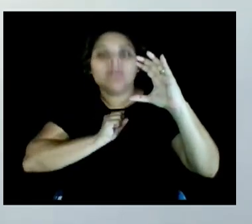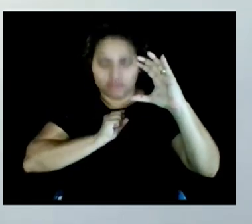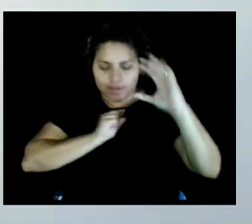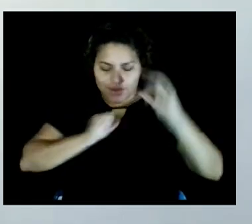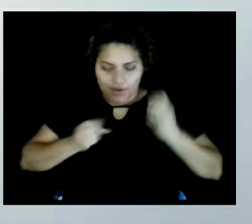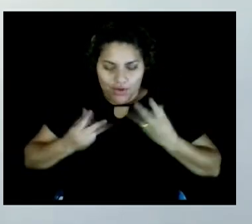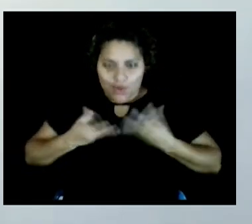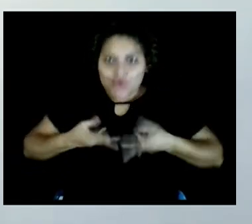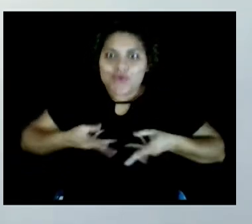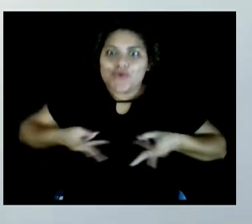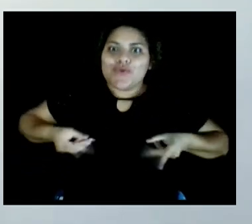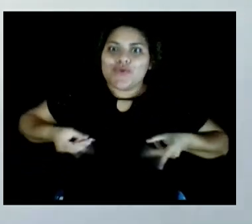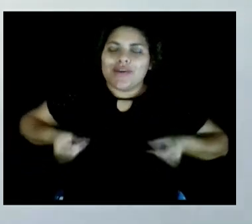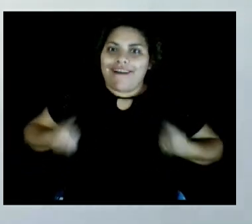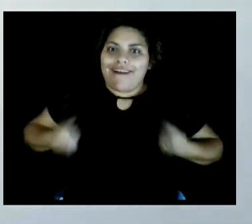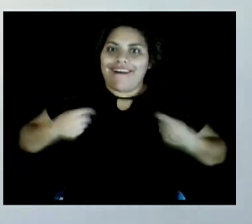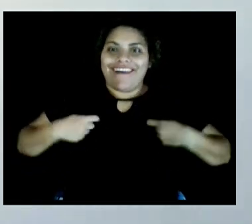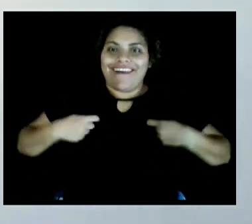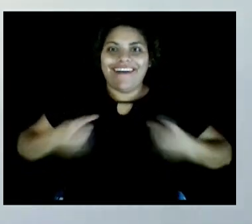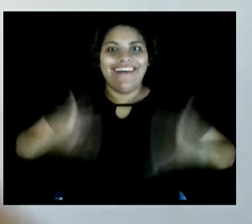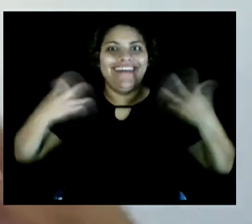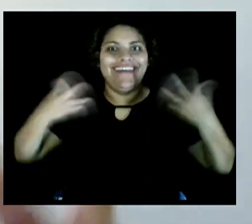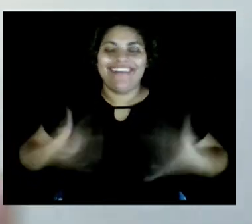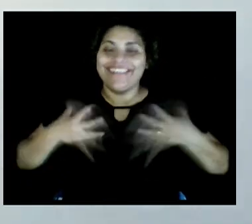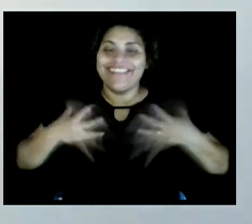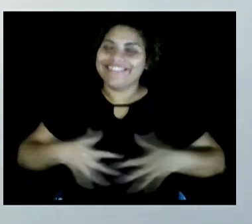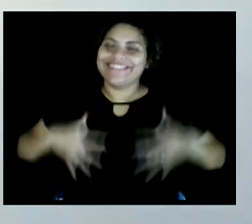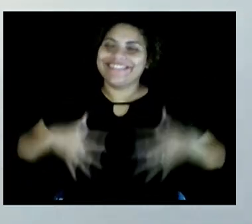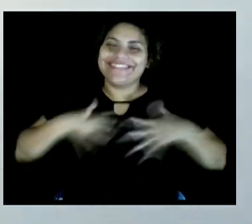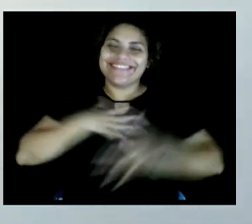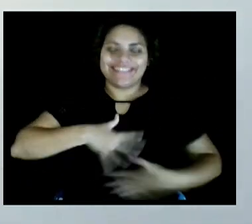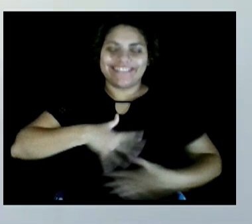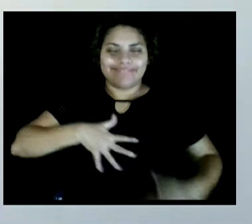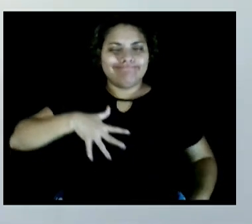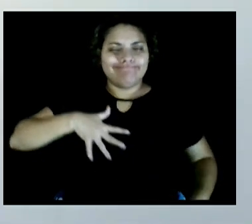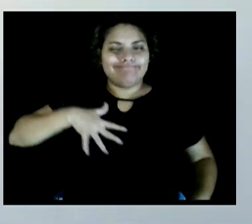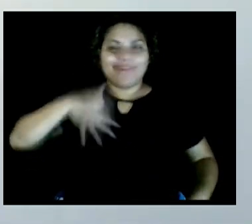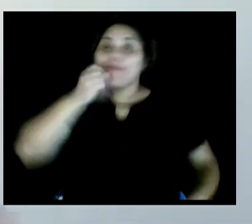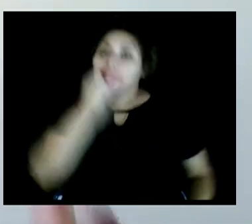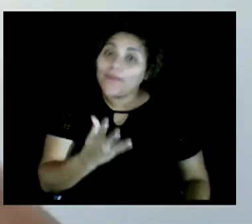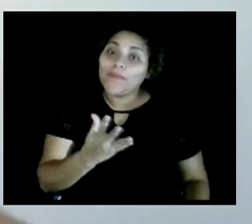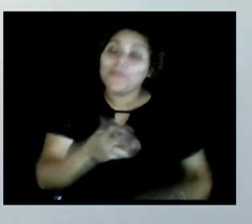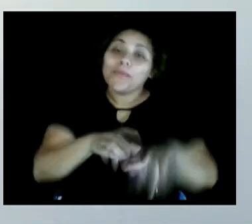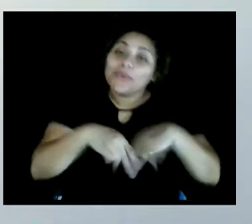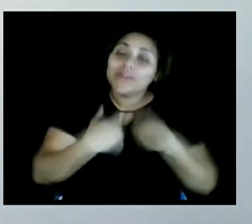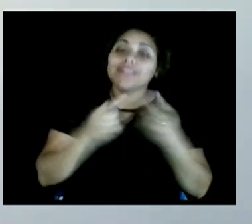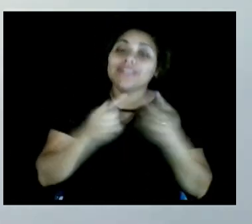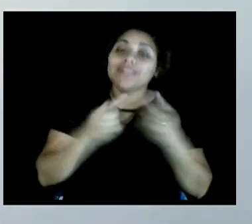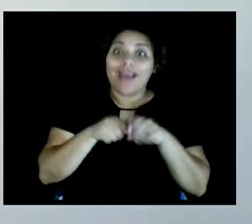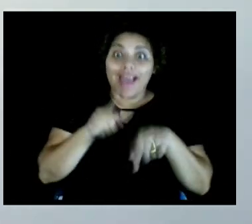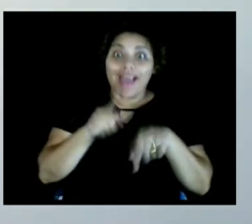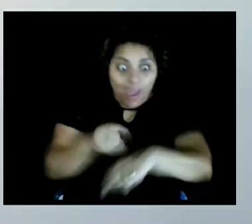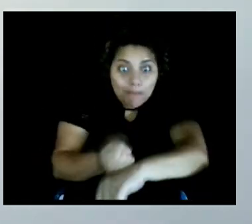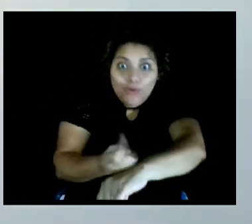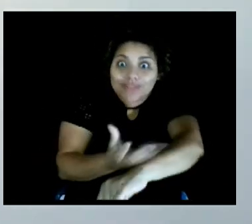Isso gera cada vez mais prazer. Então, essa emoção também, ela vem para